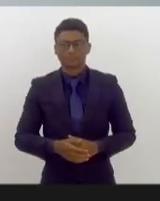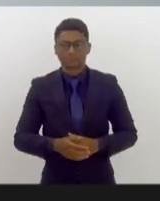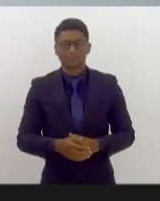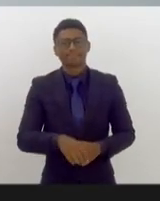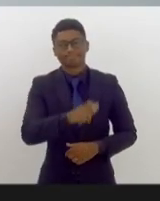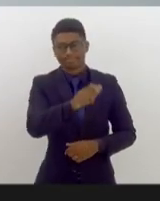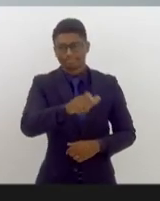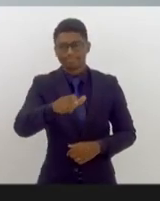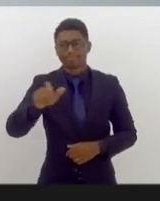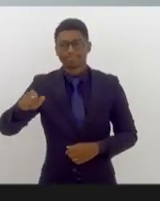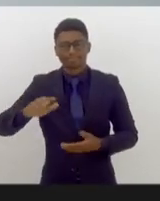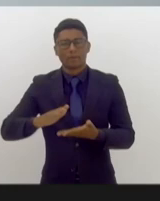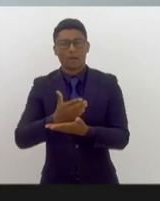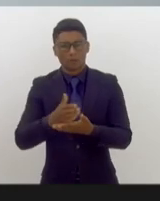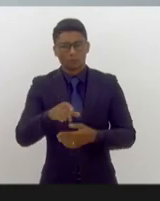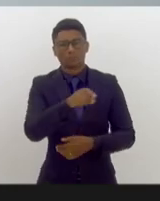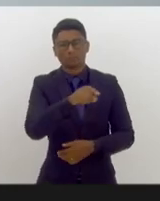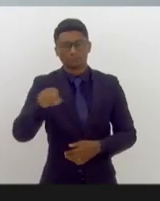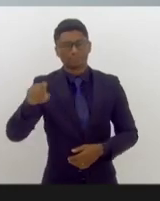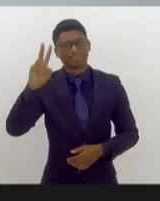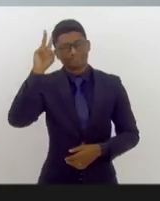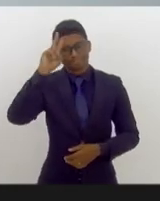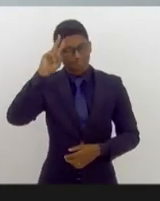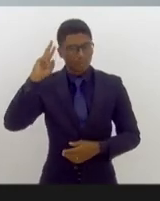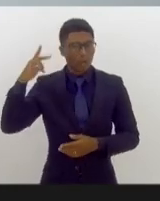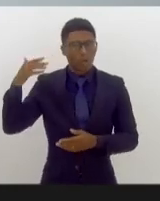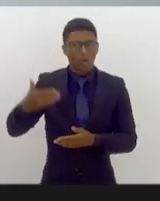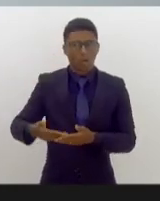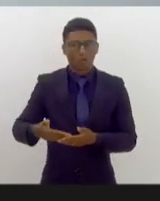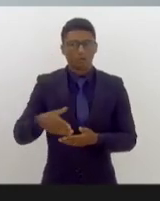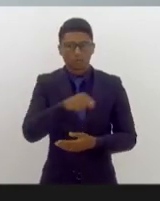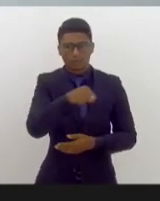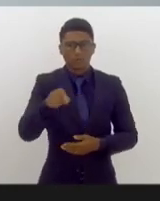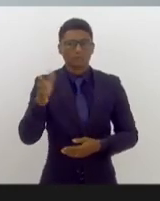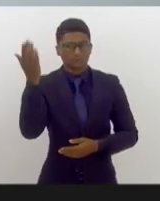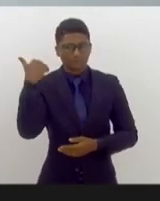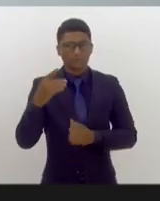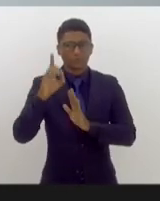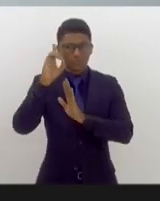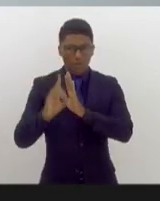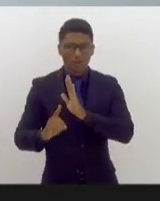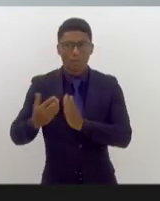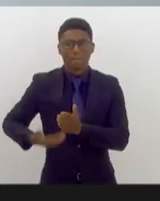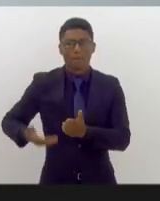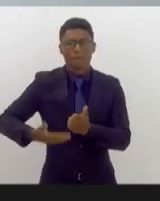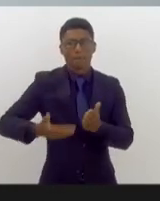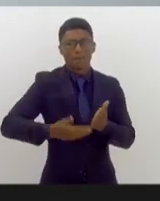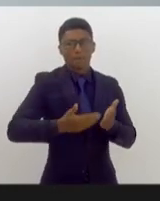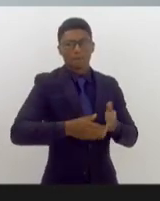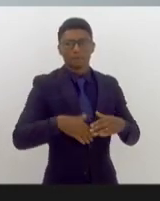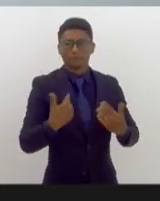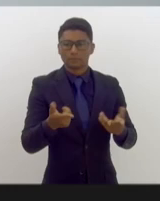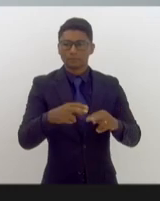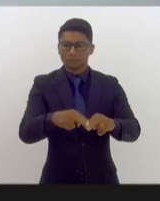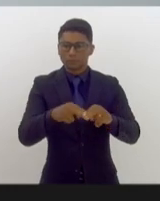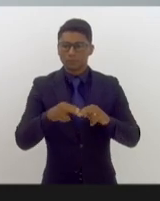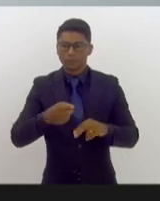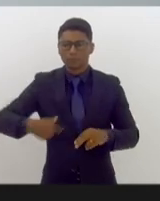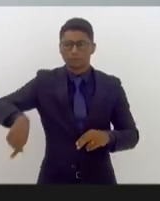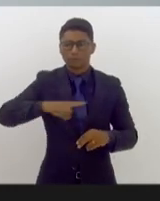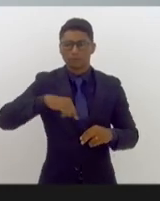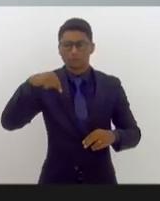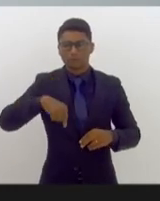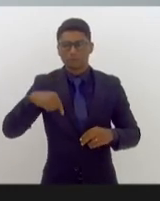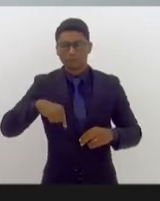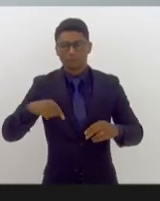fatores, historicamente, já tiveram esse direito negado, né? E é justamente por isso que nós, do Fórum Estadual